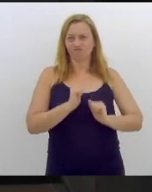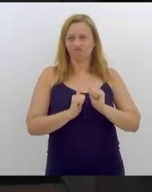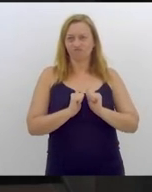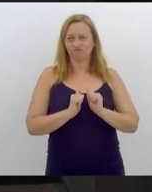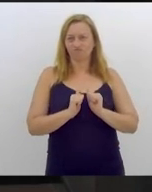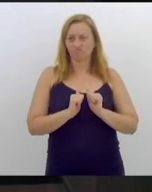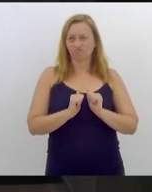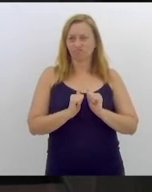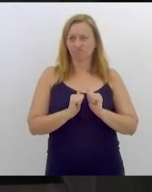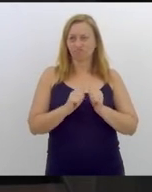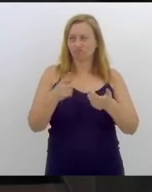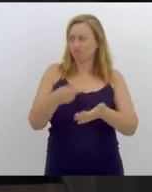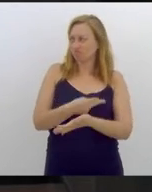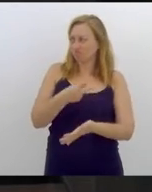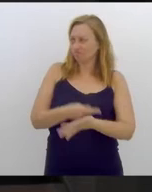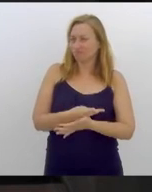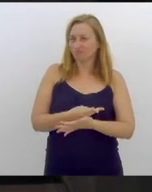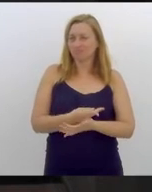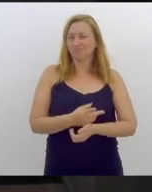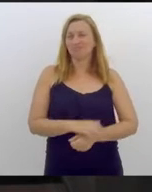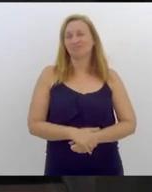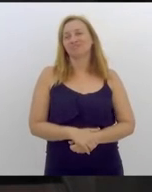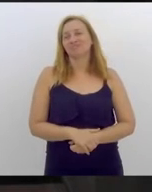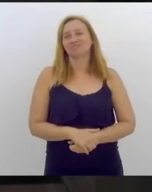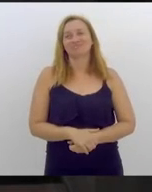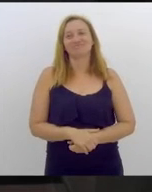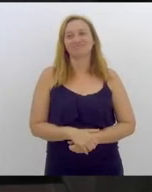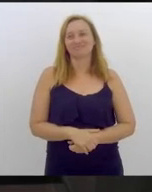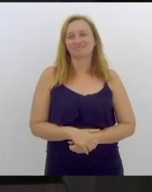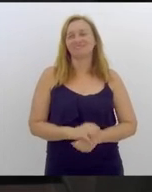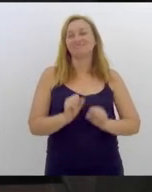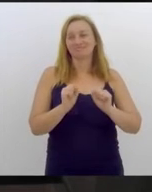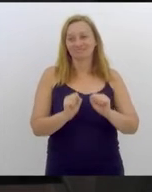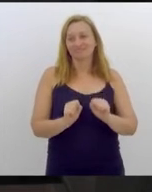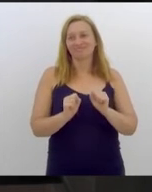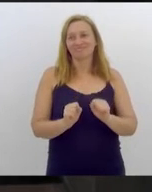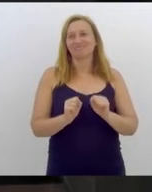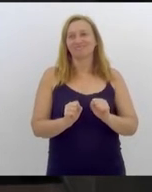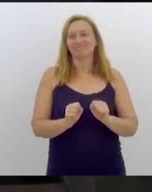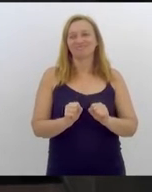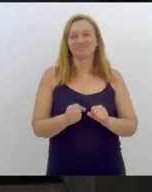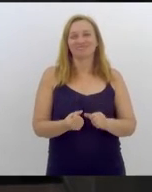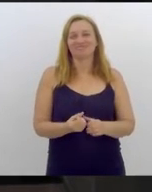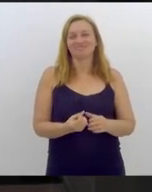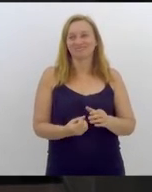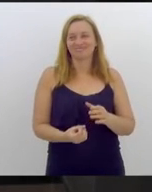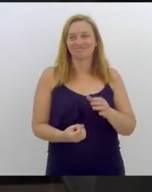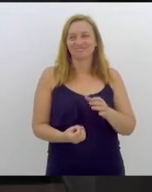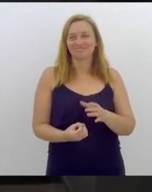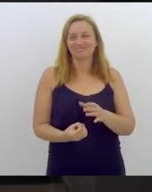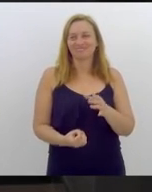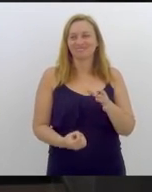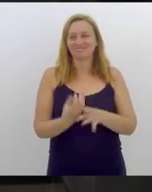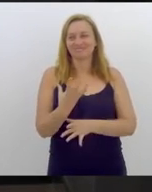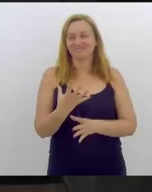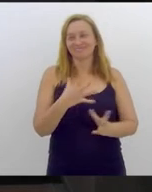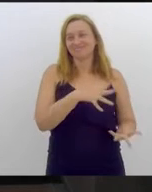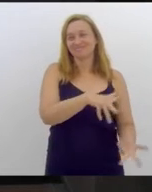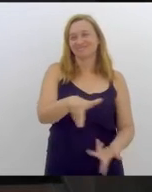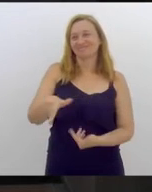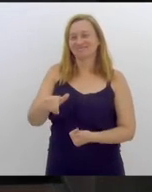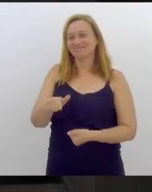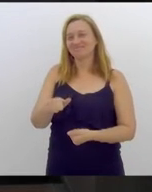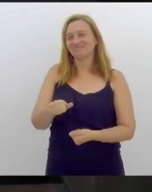contradições tão Profundas que se pode construir uma nação e